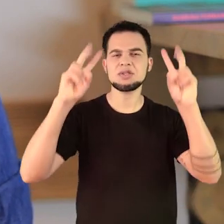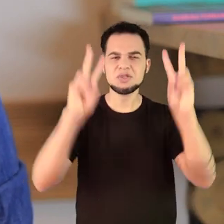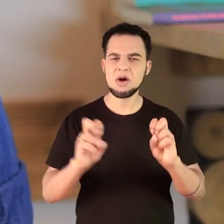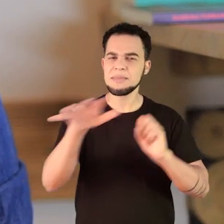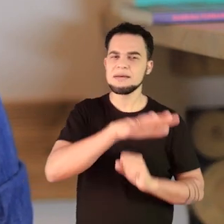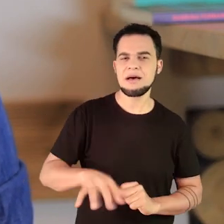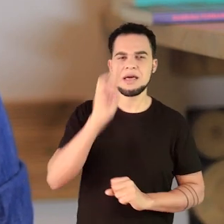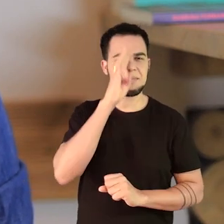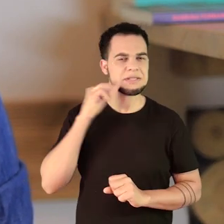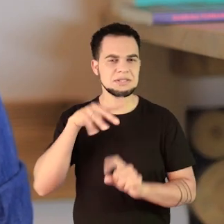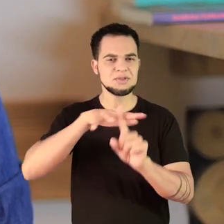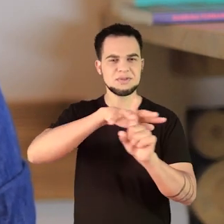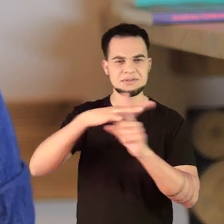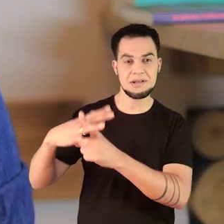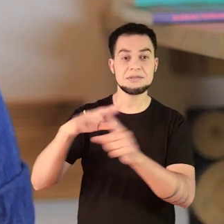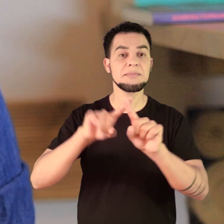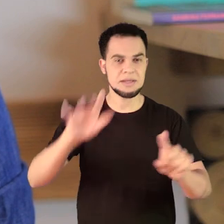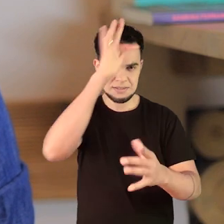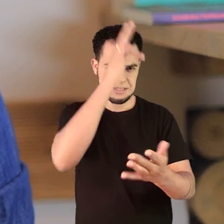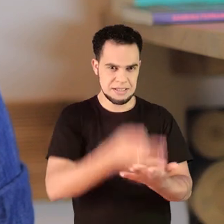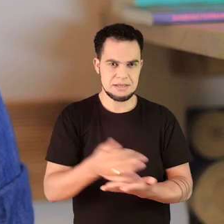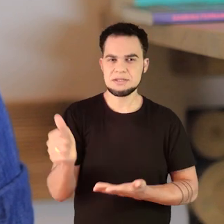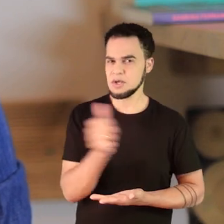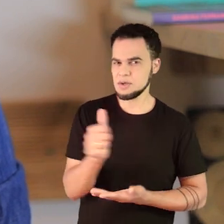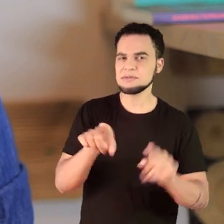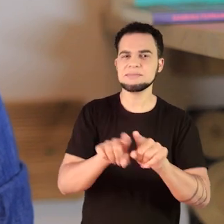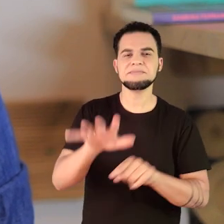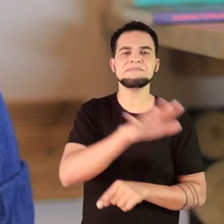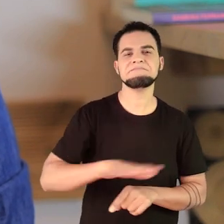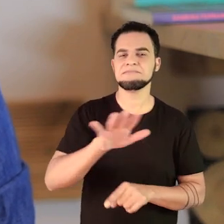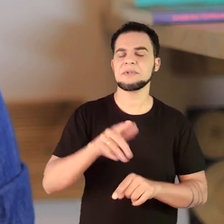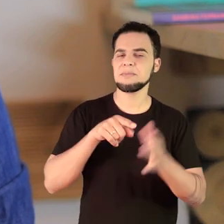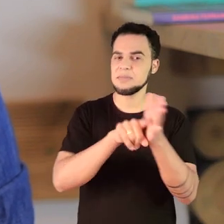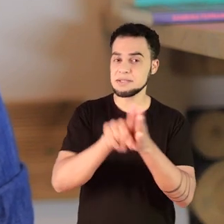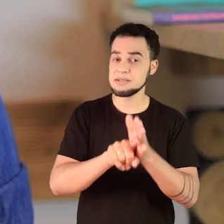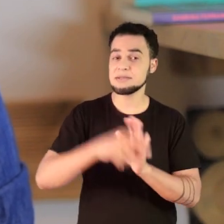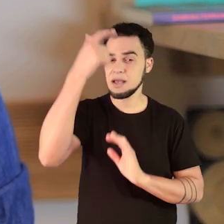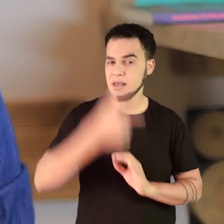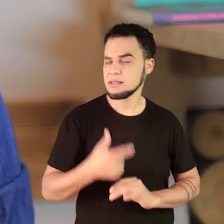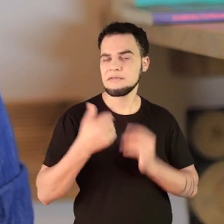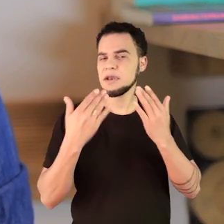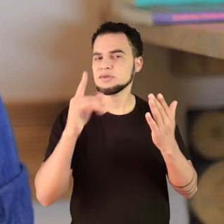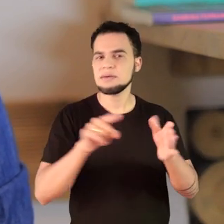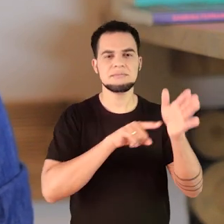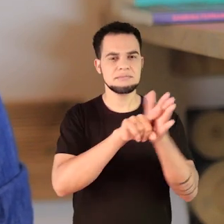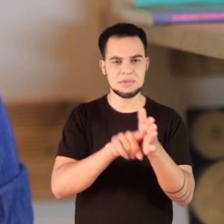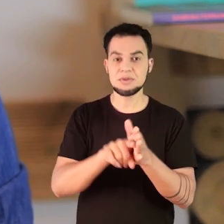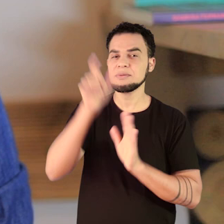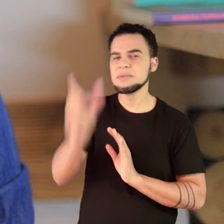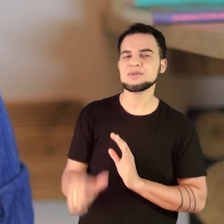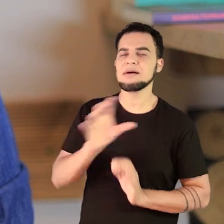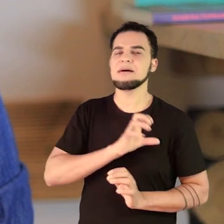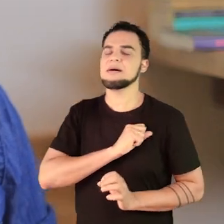falar de marxismo, falar de socialismo, mas o Tese 11 também é um canal de pesquisa, que quem tá na frente é uma pesquisadora, é uma pessoa